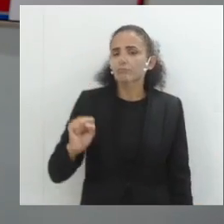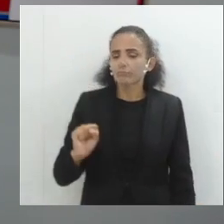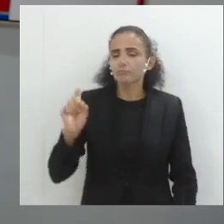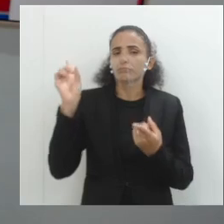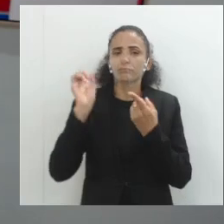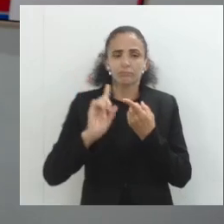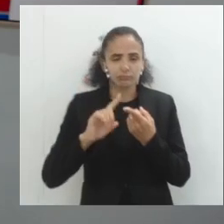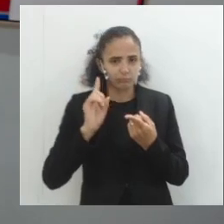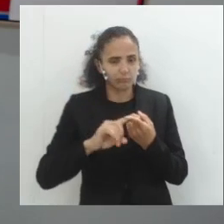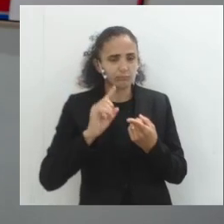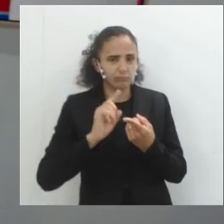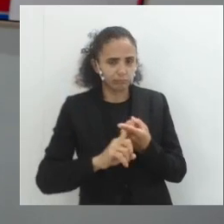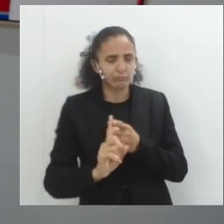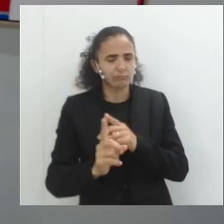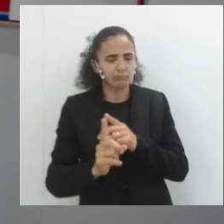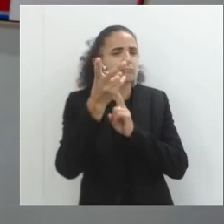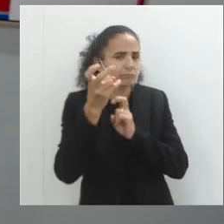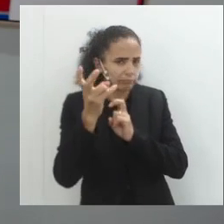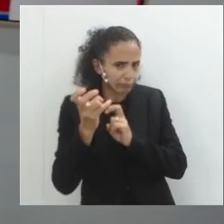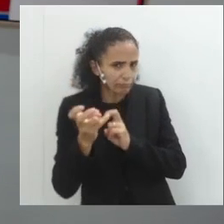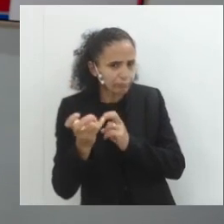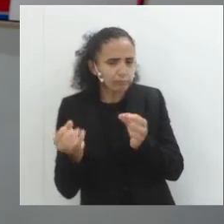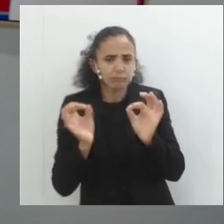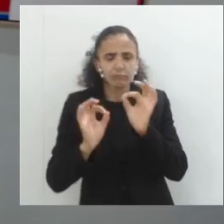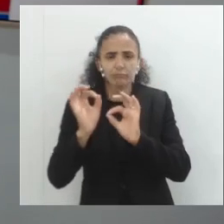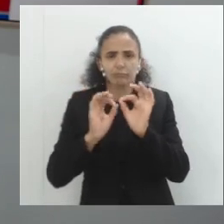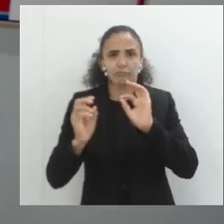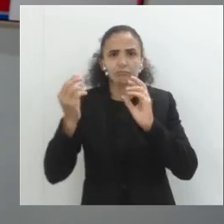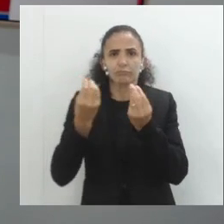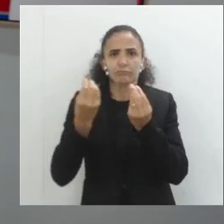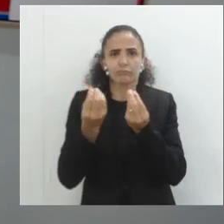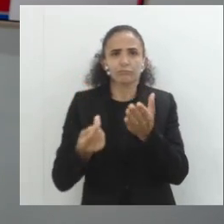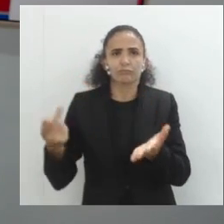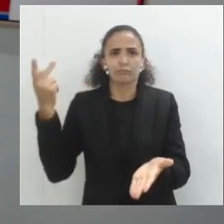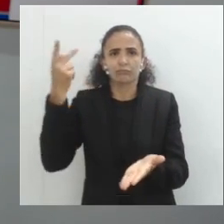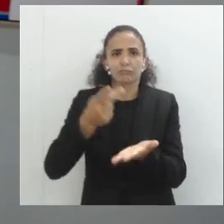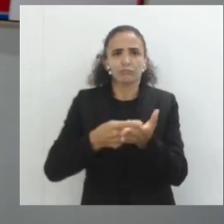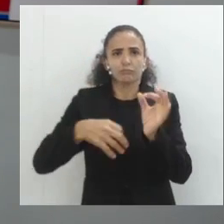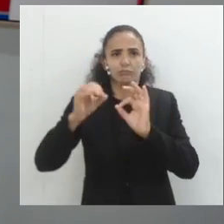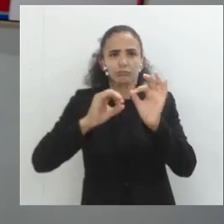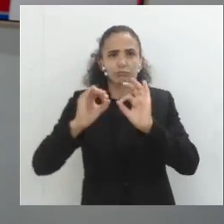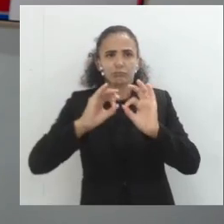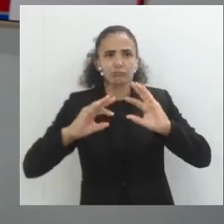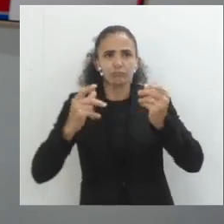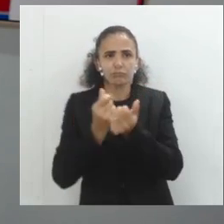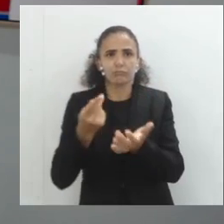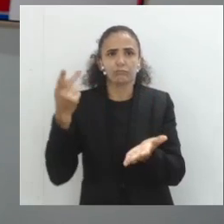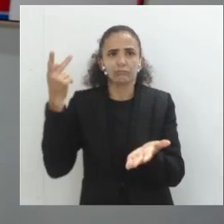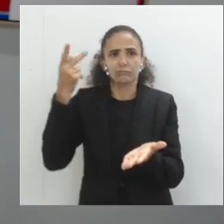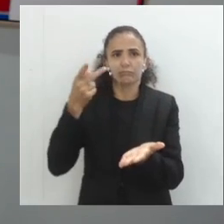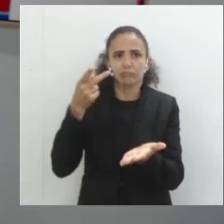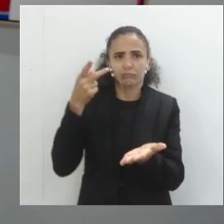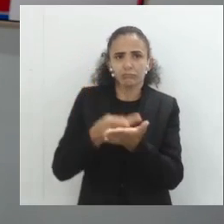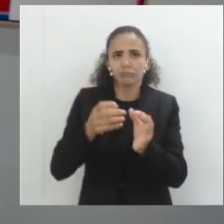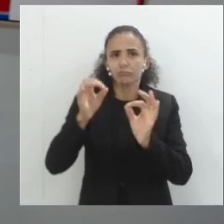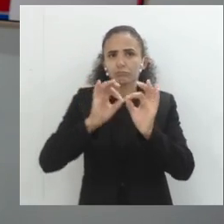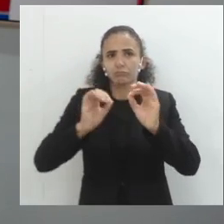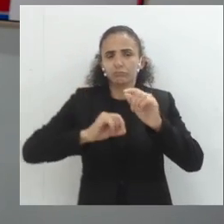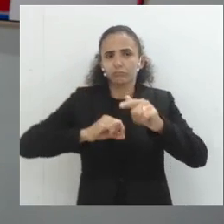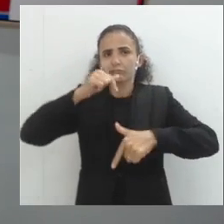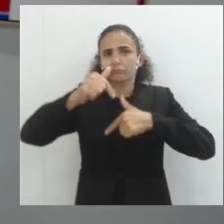Então, ela já vive aquela tensão ali. E a atividade nuclear é um fator de preponderante para